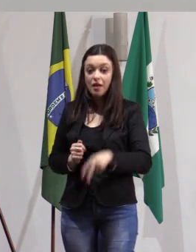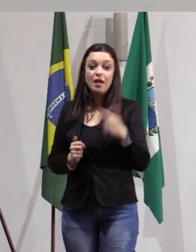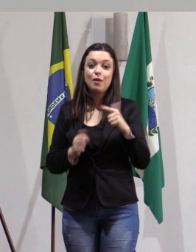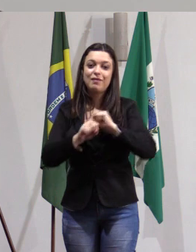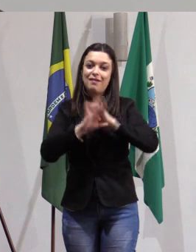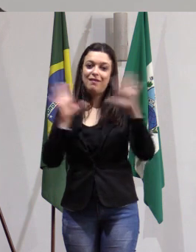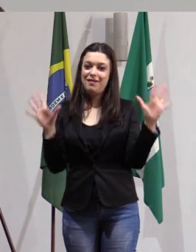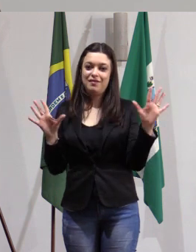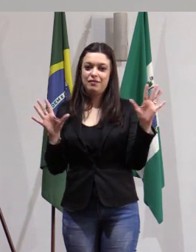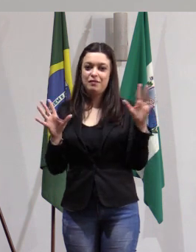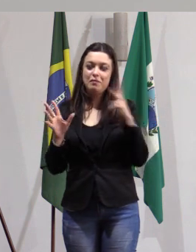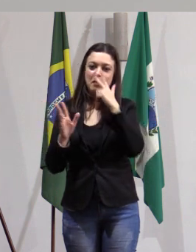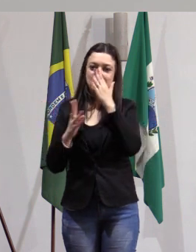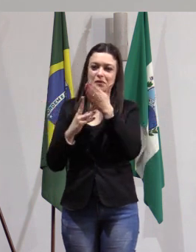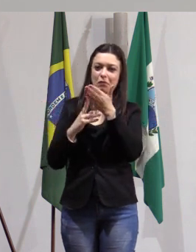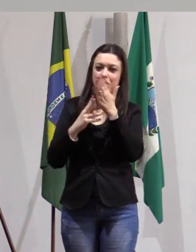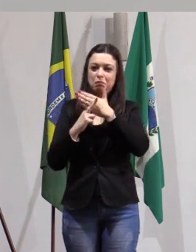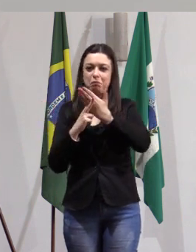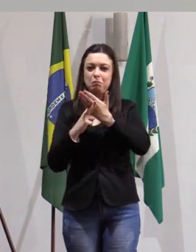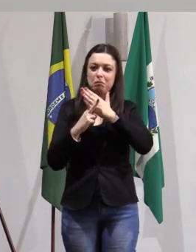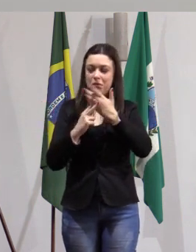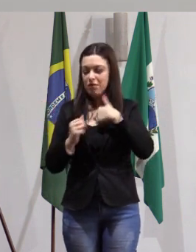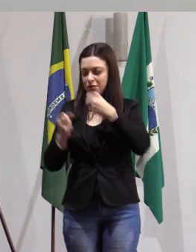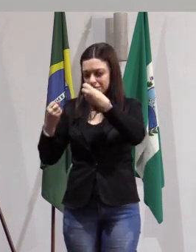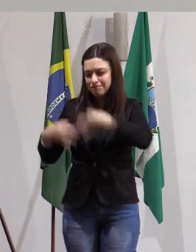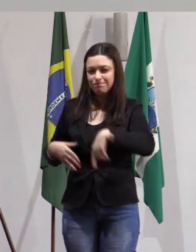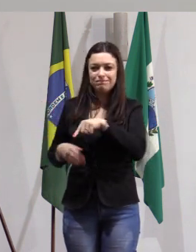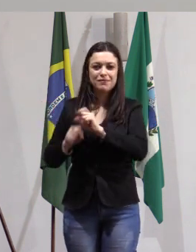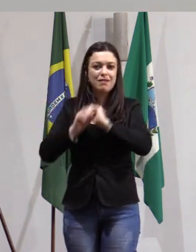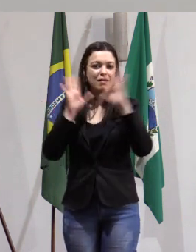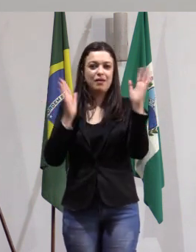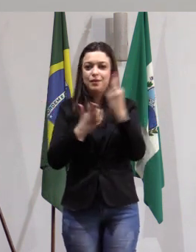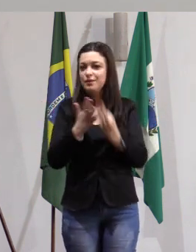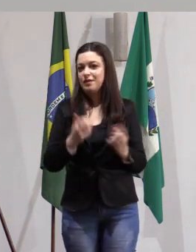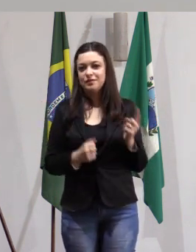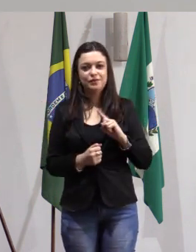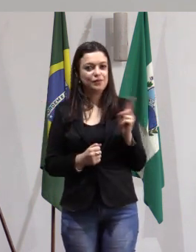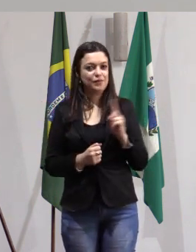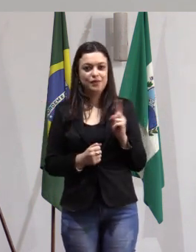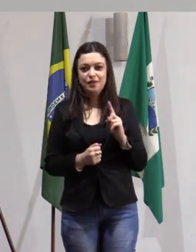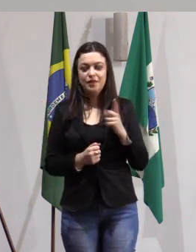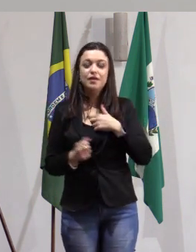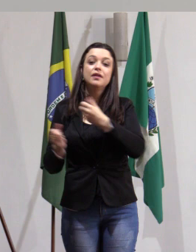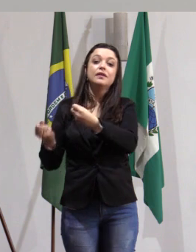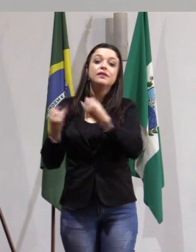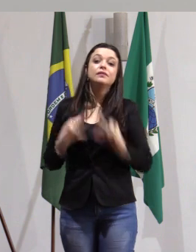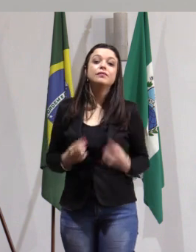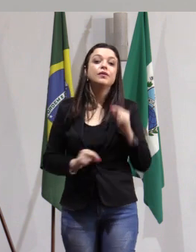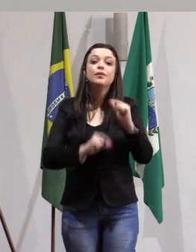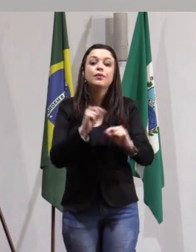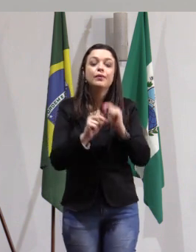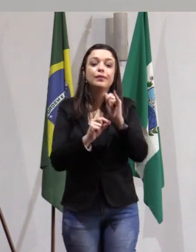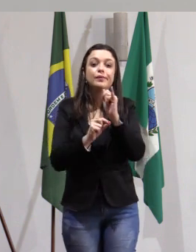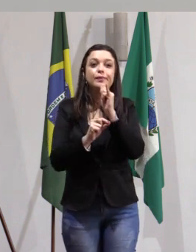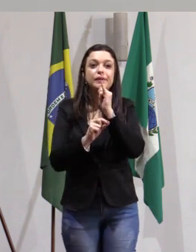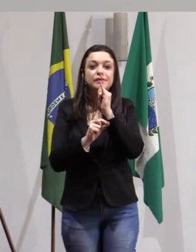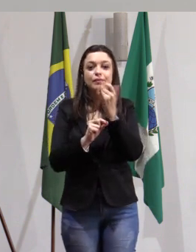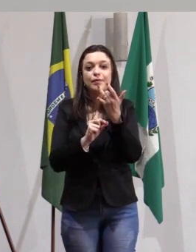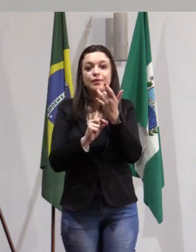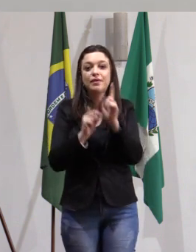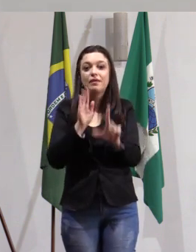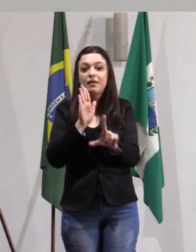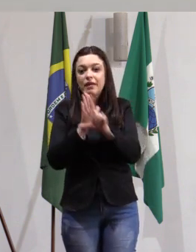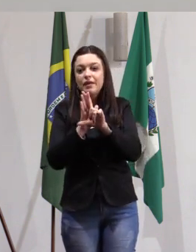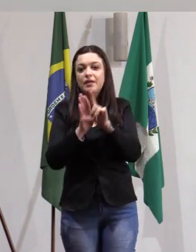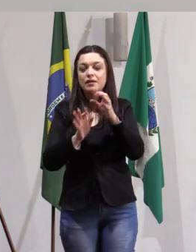imprecisões, quer que digam respeito à técnica legislativa, quer